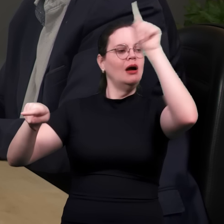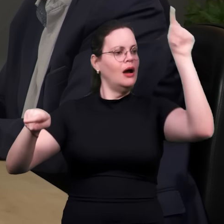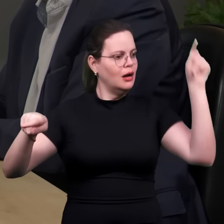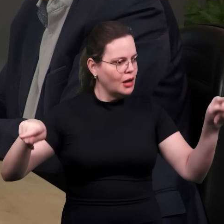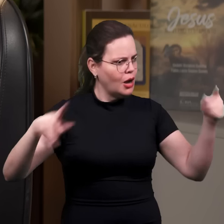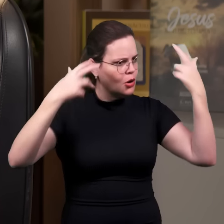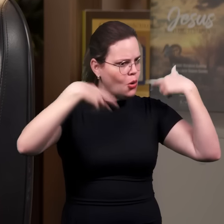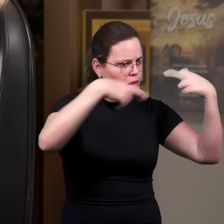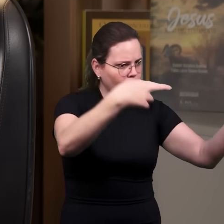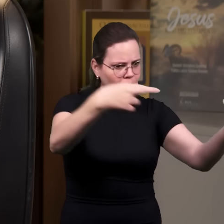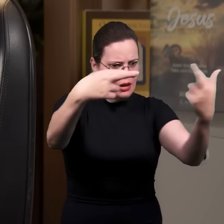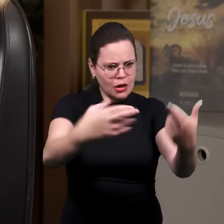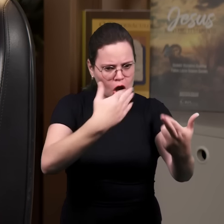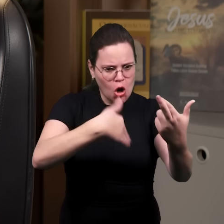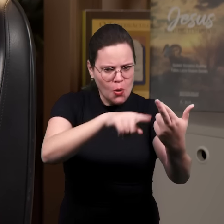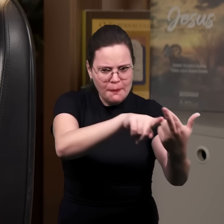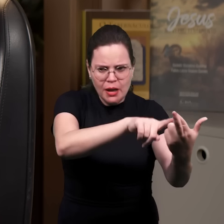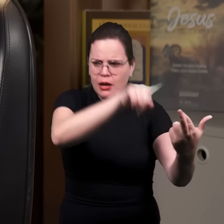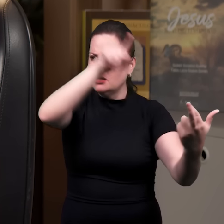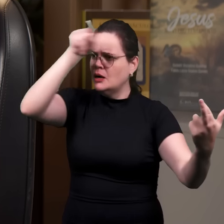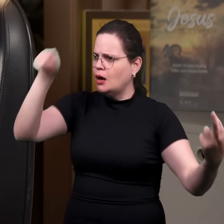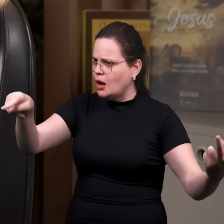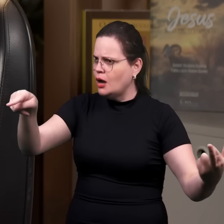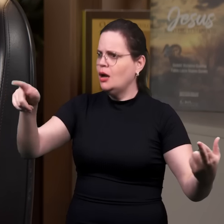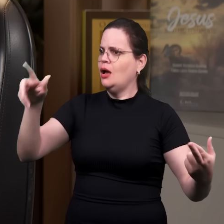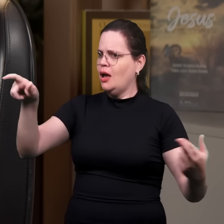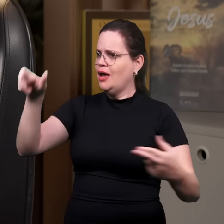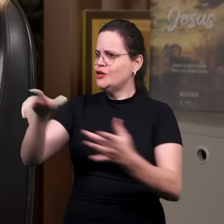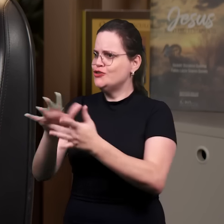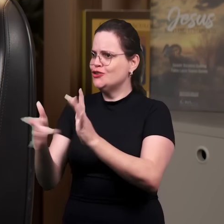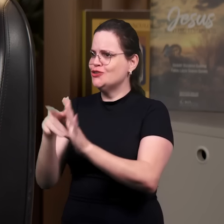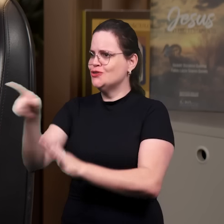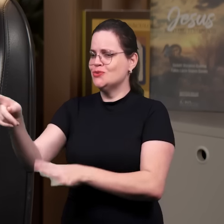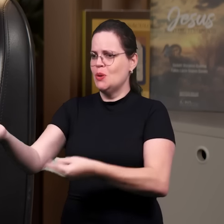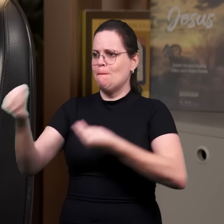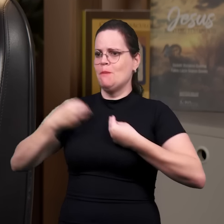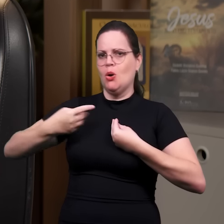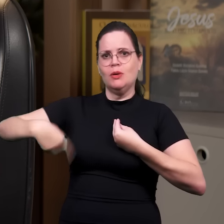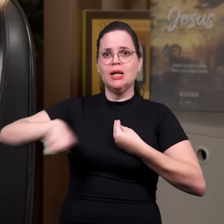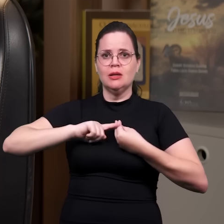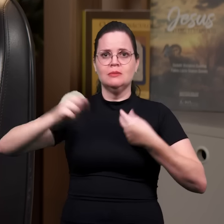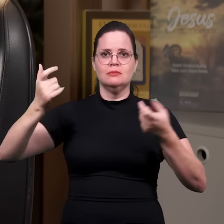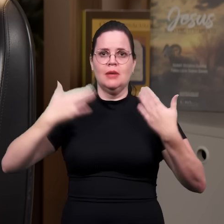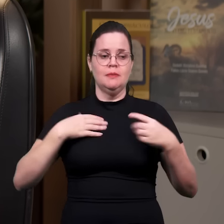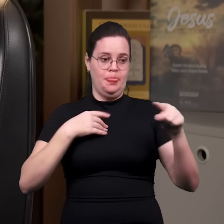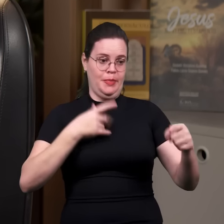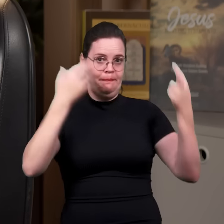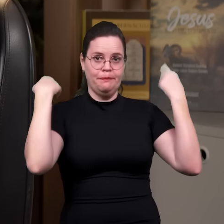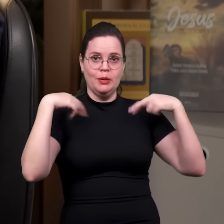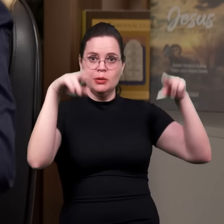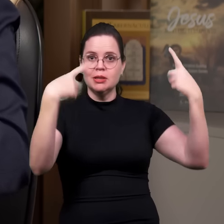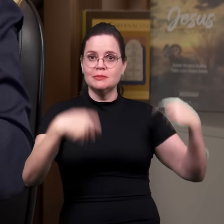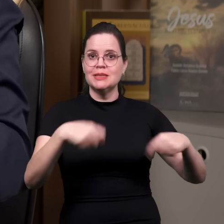para a saída. E era interessante que o senhor falou, né, aquele cordeiro tinha que ser sem mácula, macho, sem mancha.